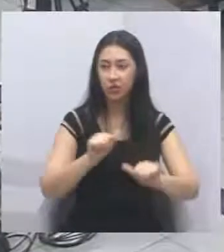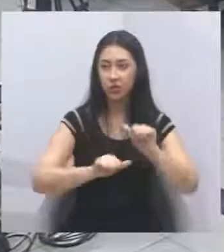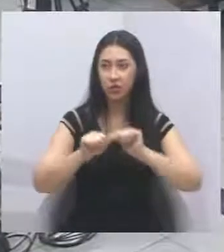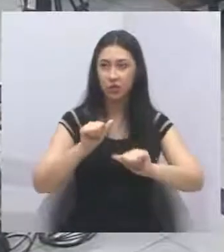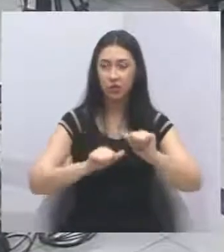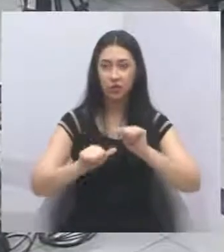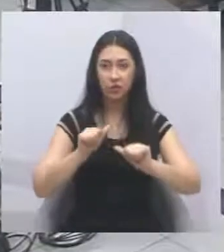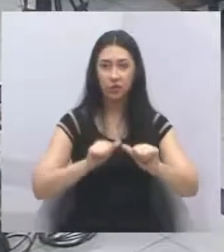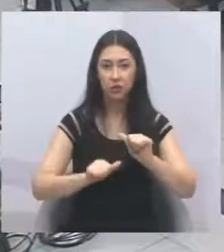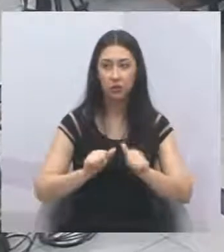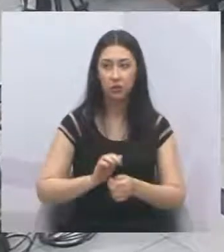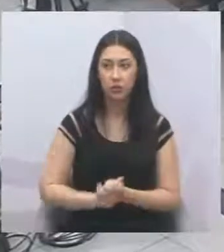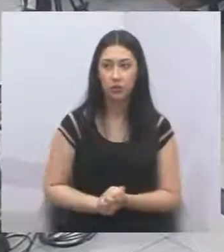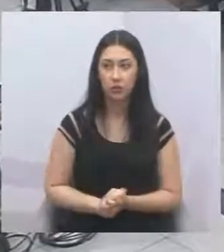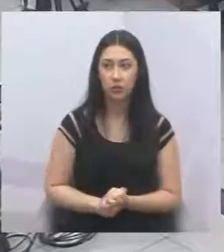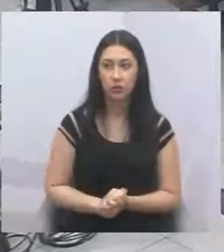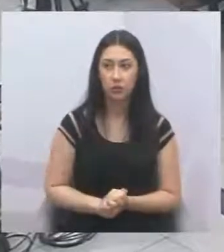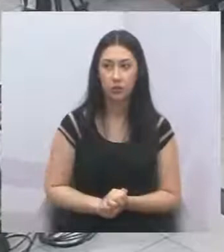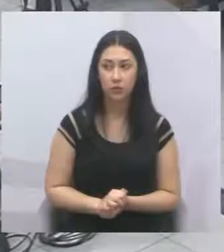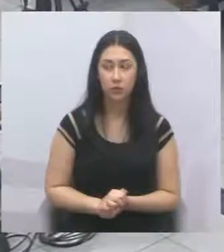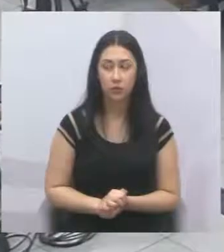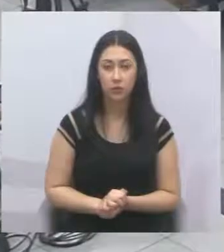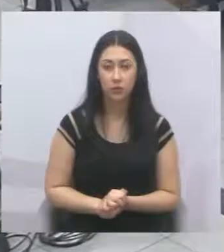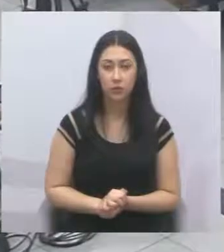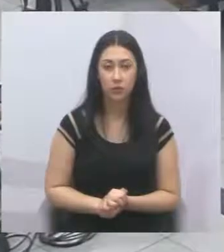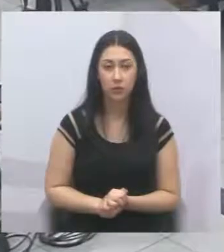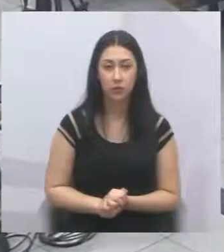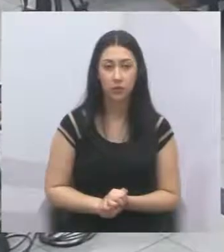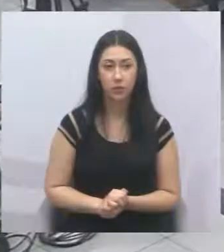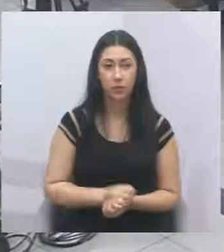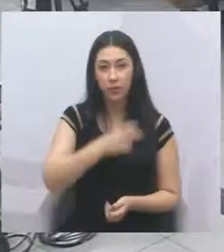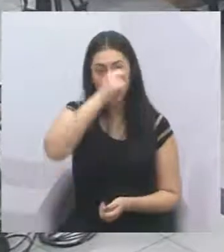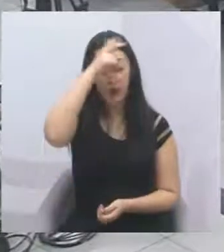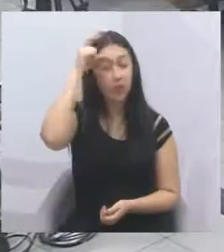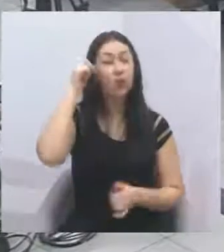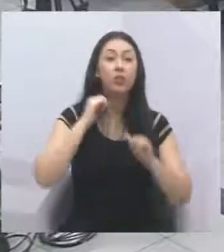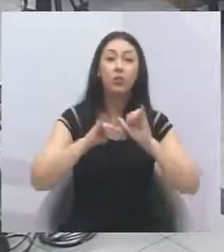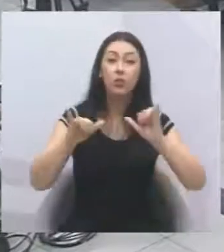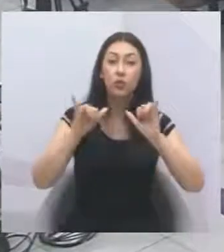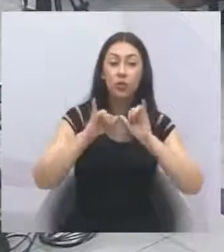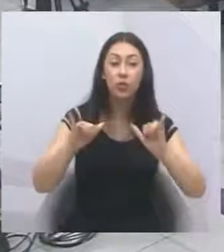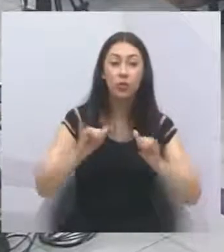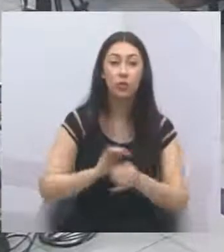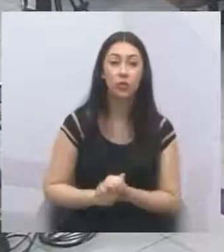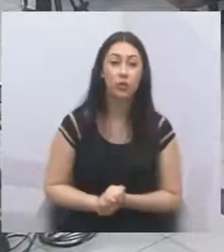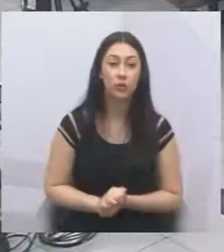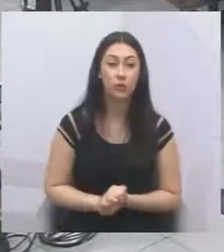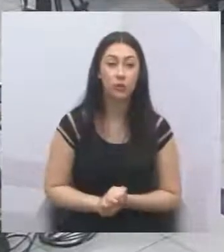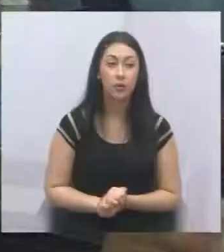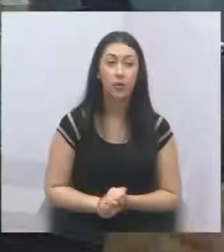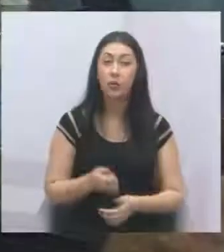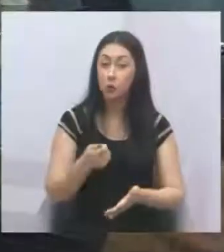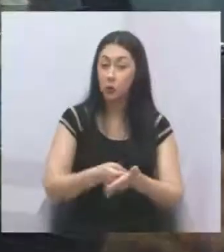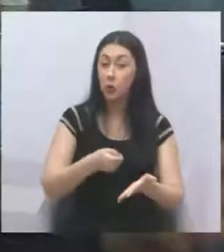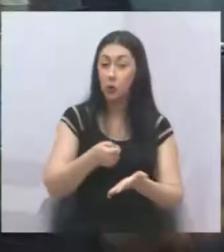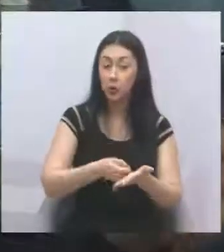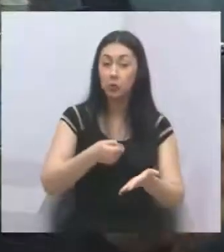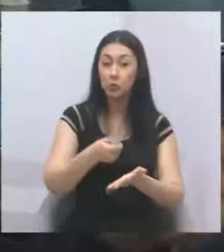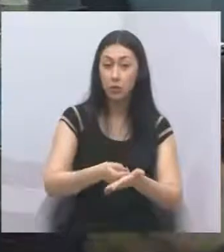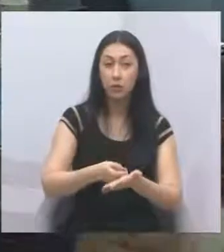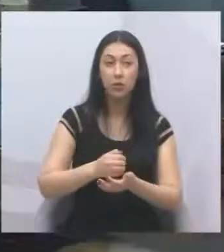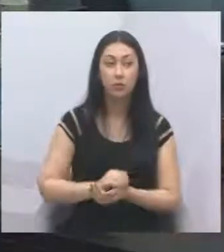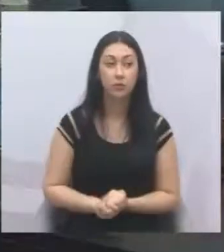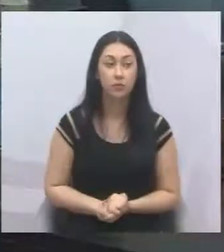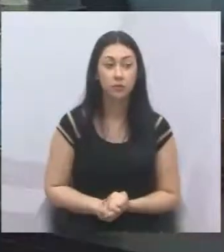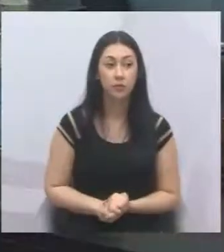nesse reforço de linhas de ônibus que a prefeitura anunciou. E anunciou porque está tendo muita cobrança aqui da Câmara